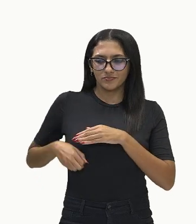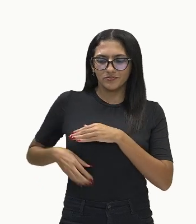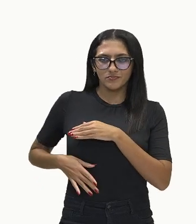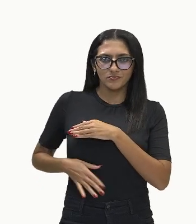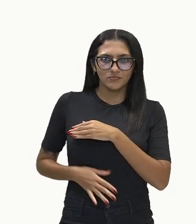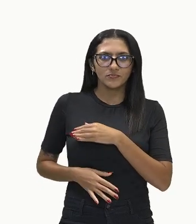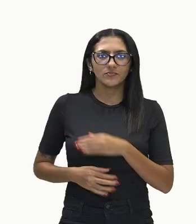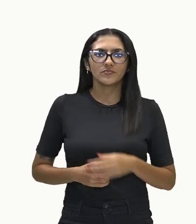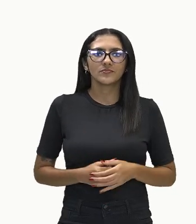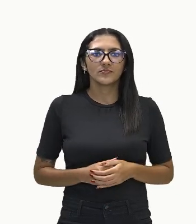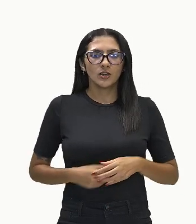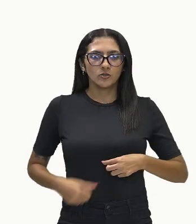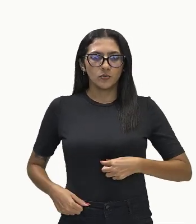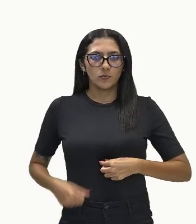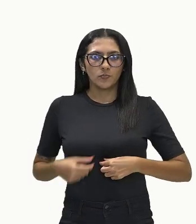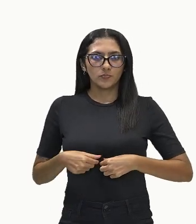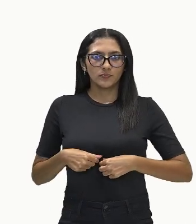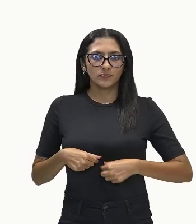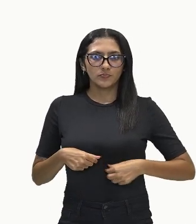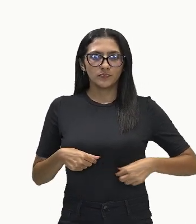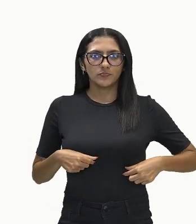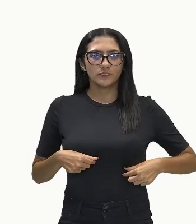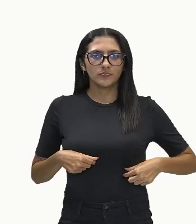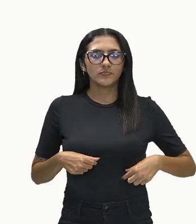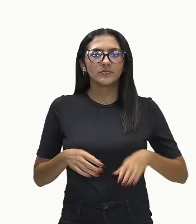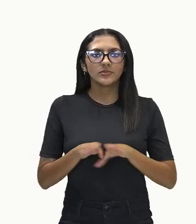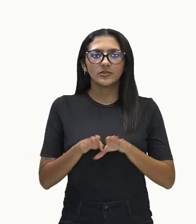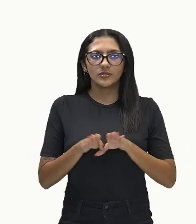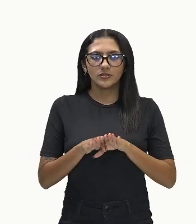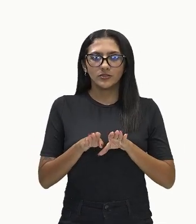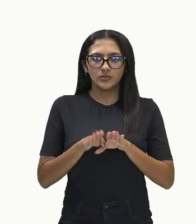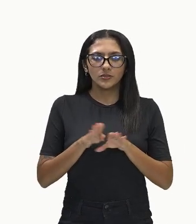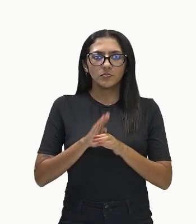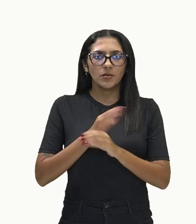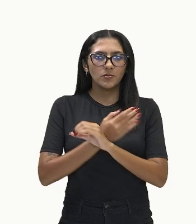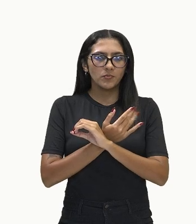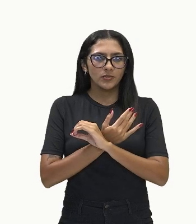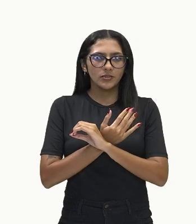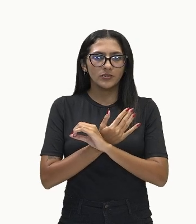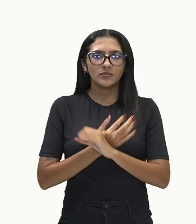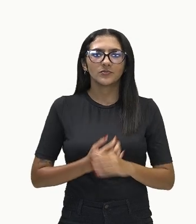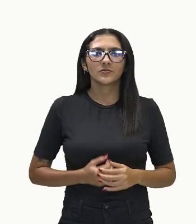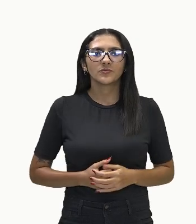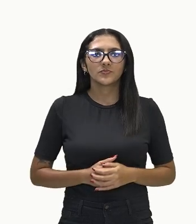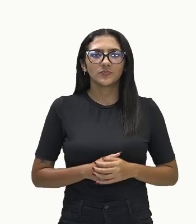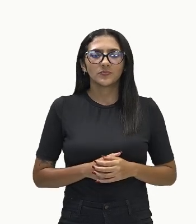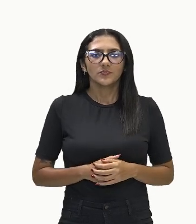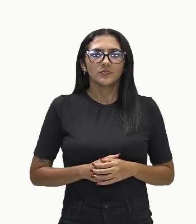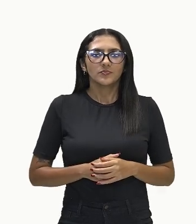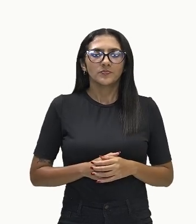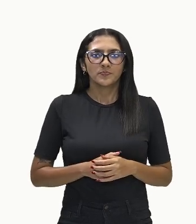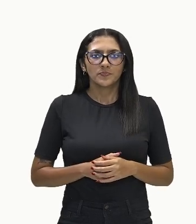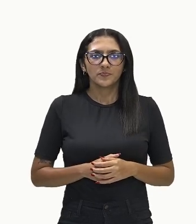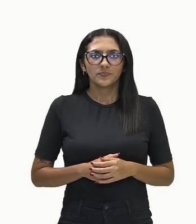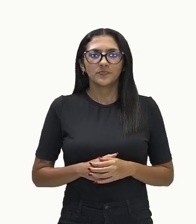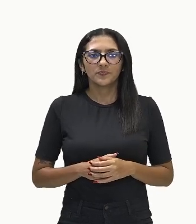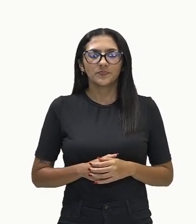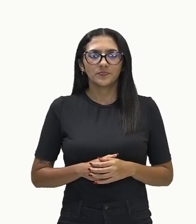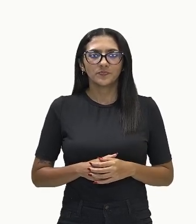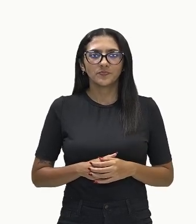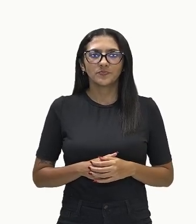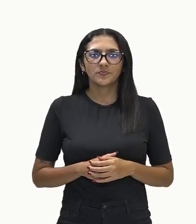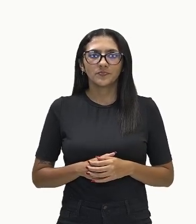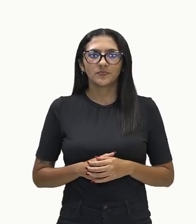o pâncreas através do suco pancreático. Então, na porção inicial do